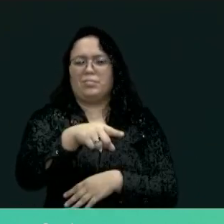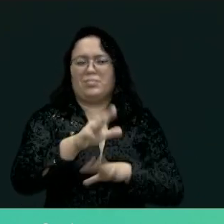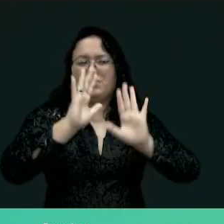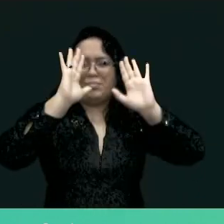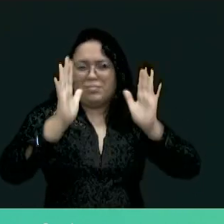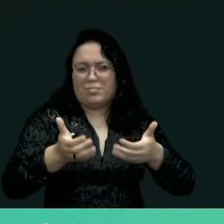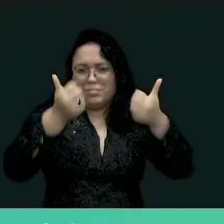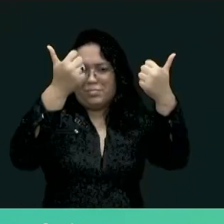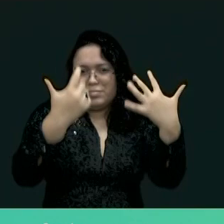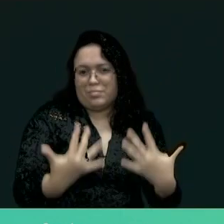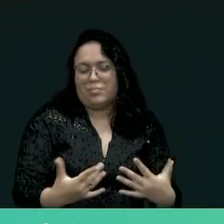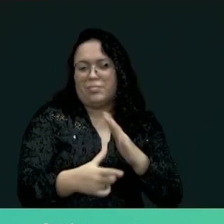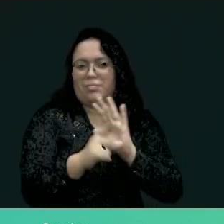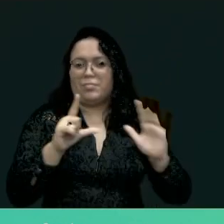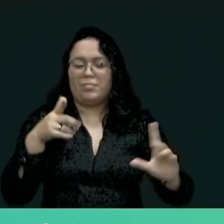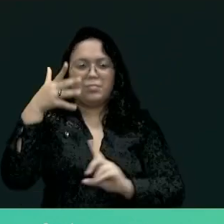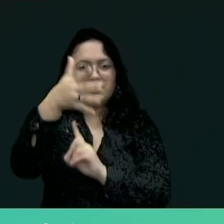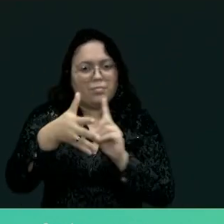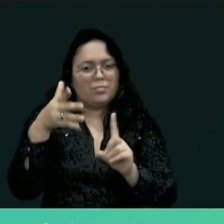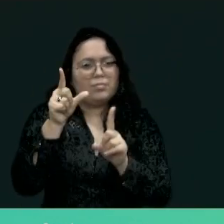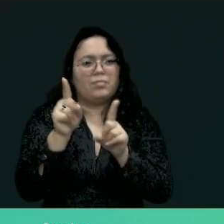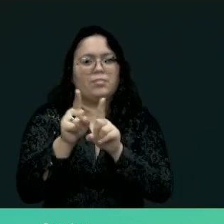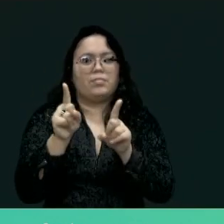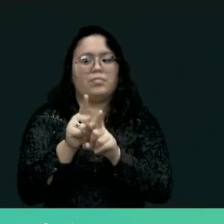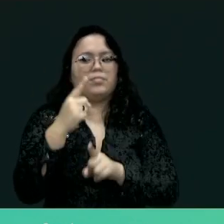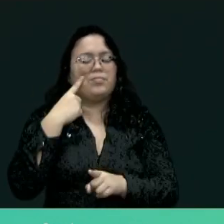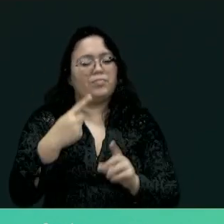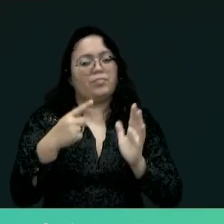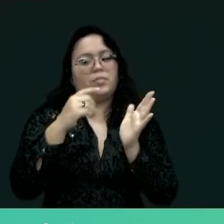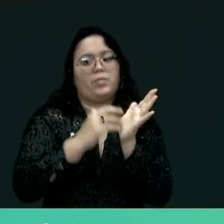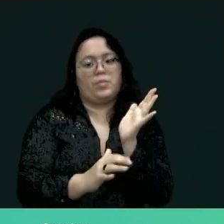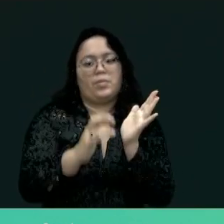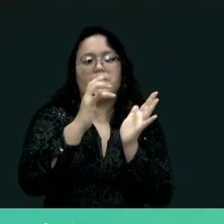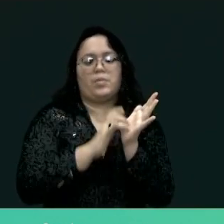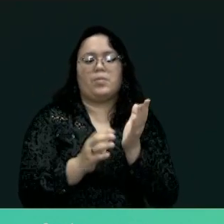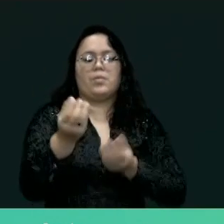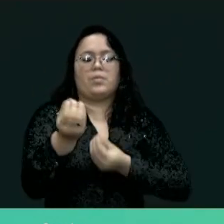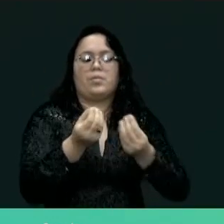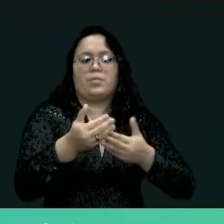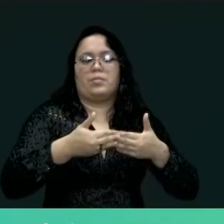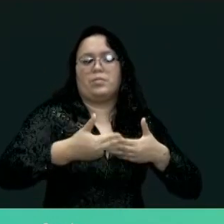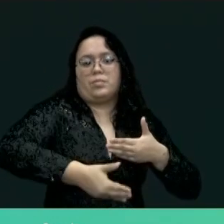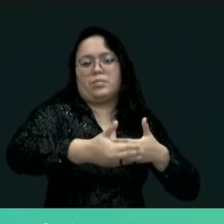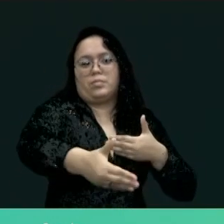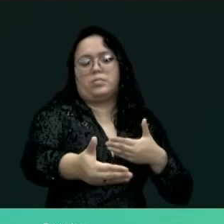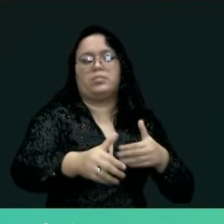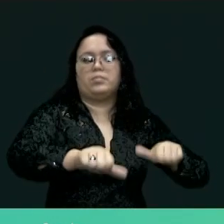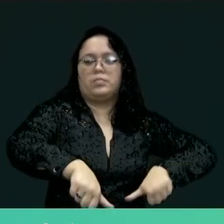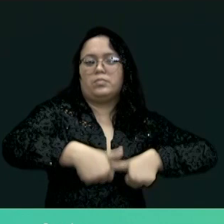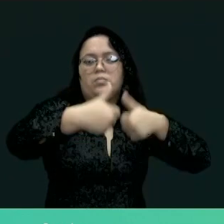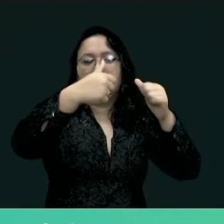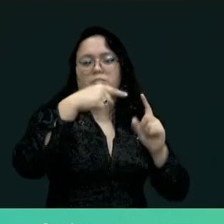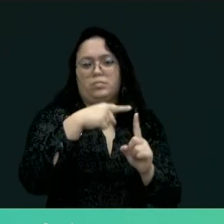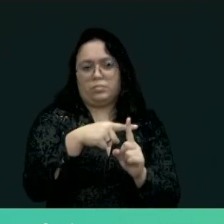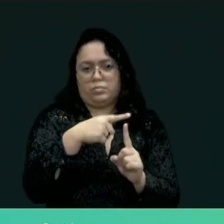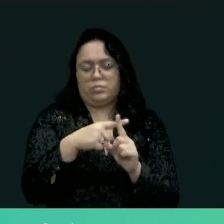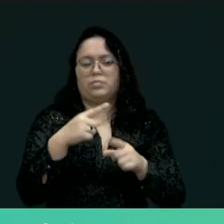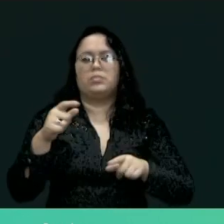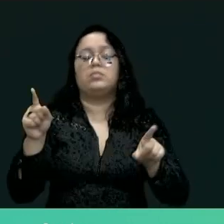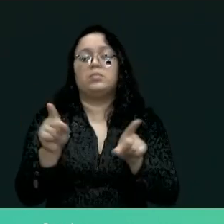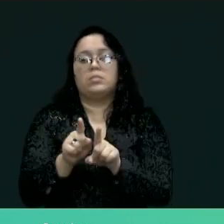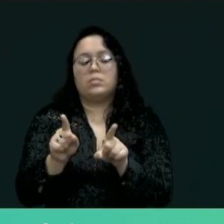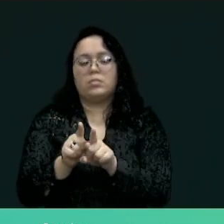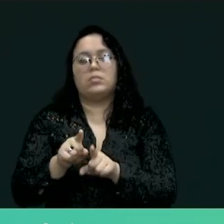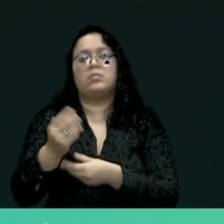na agenda, digitalização dos processos produtivos e finalmente, a produção